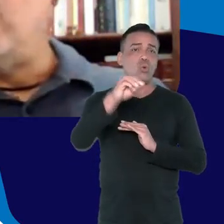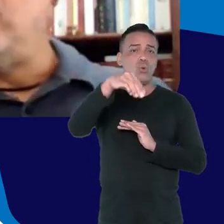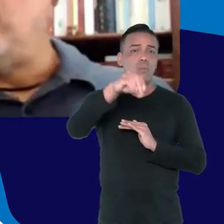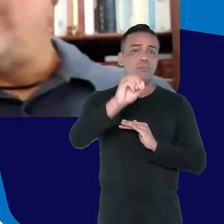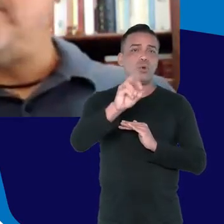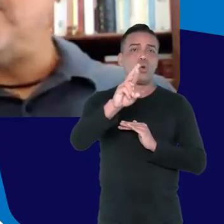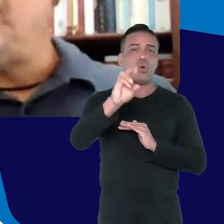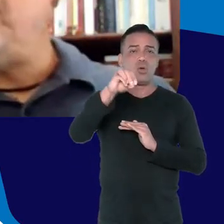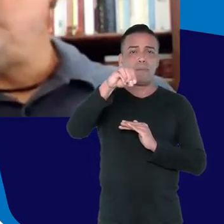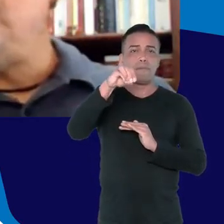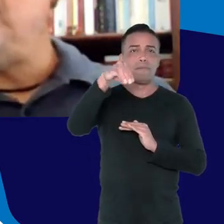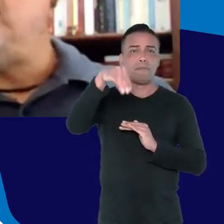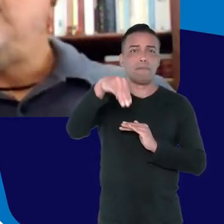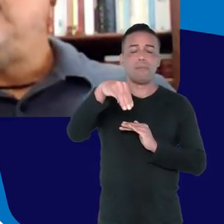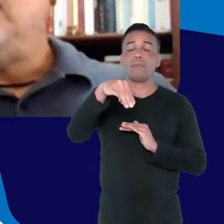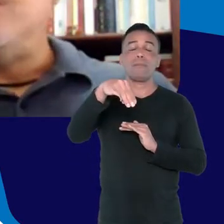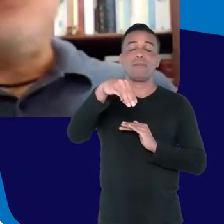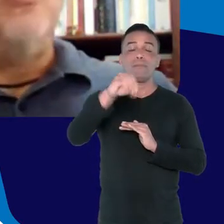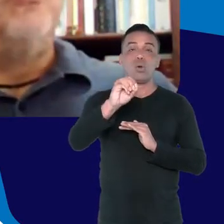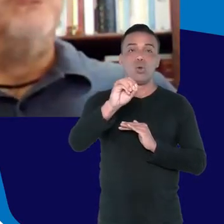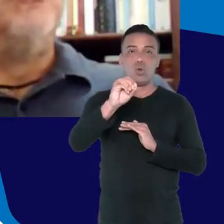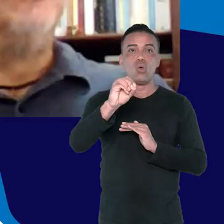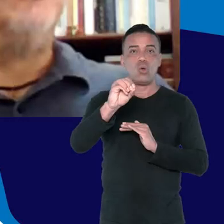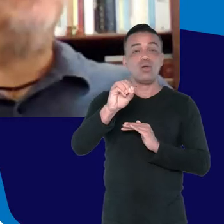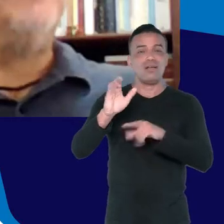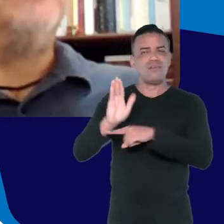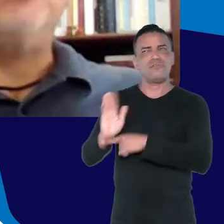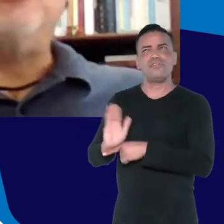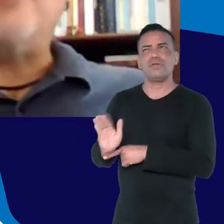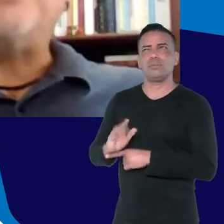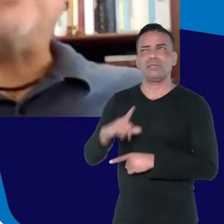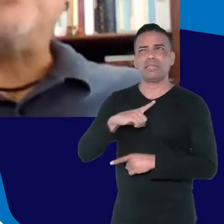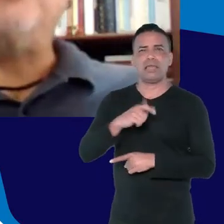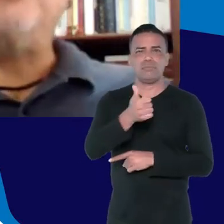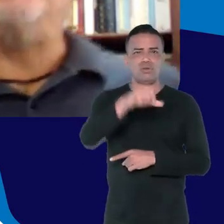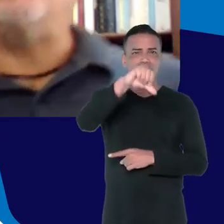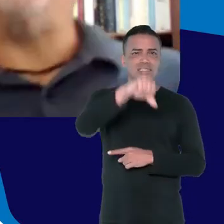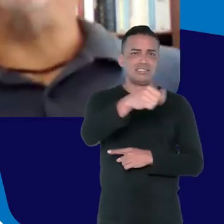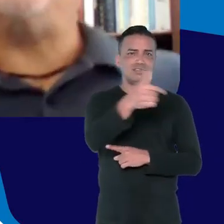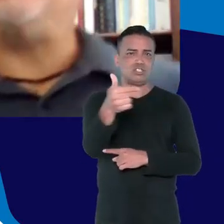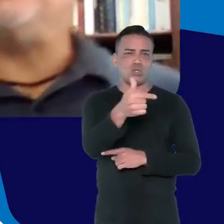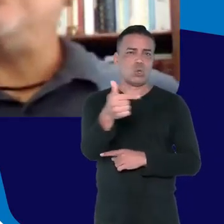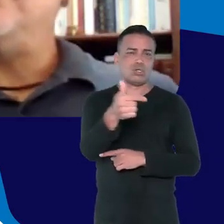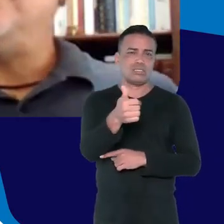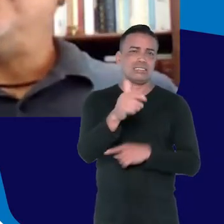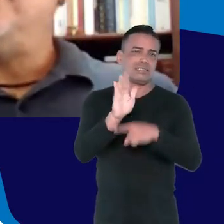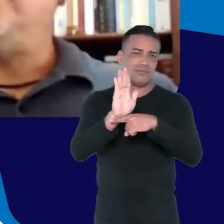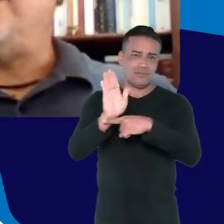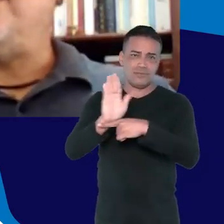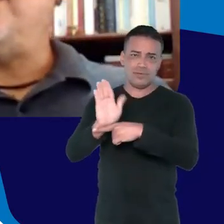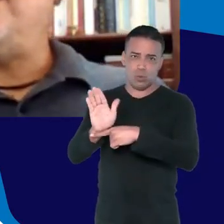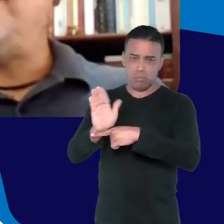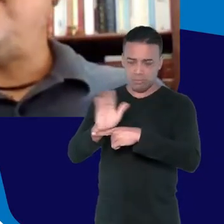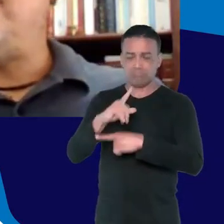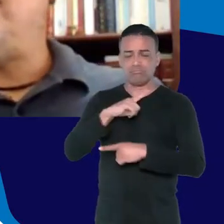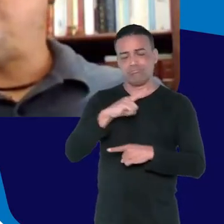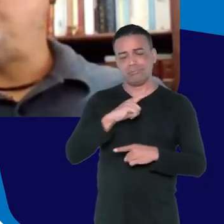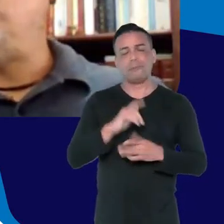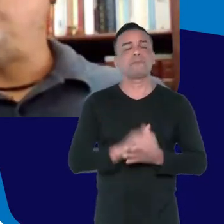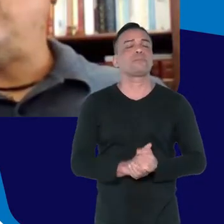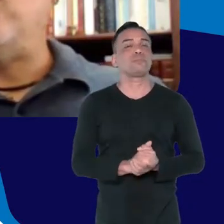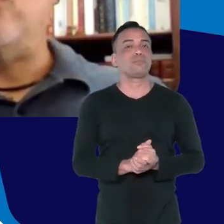O Murnau, ele tem um filme se eu não me engano, de 1922, que